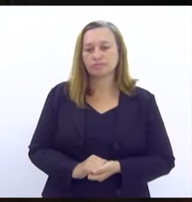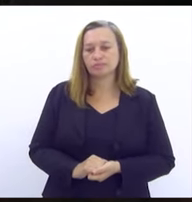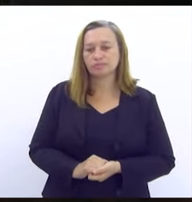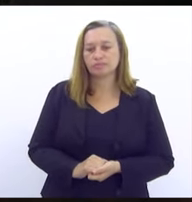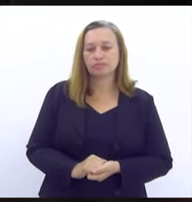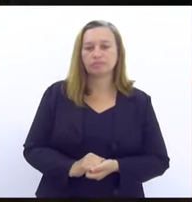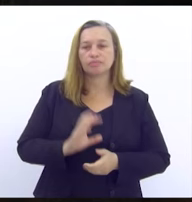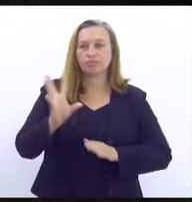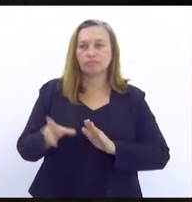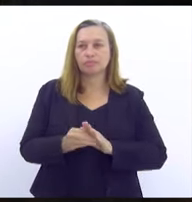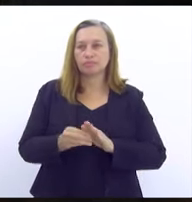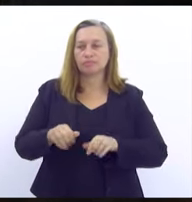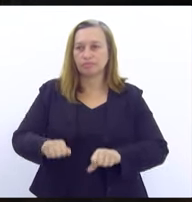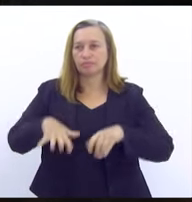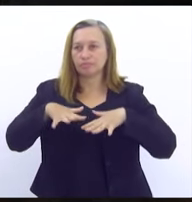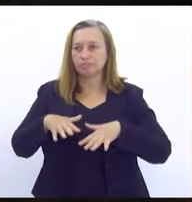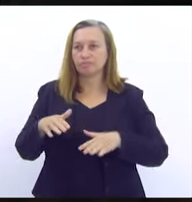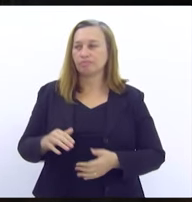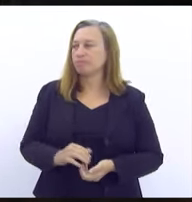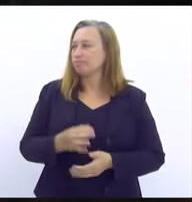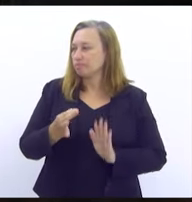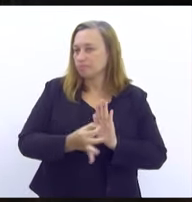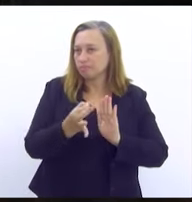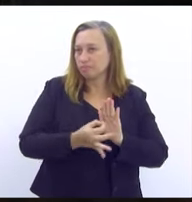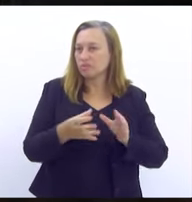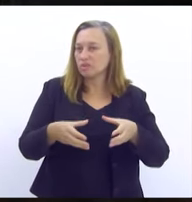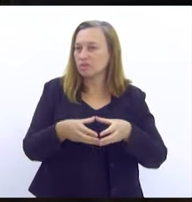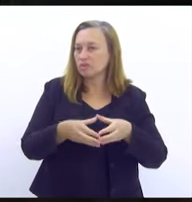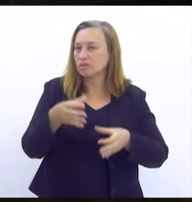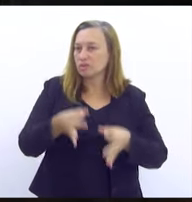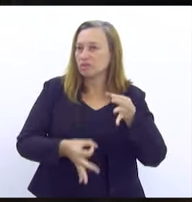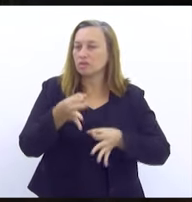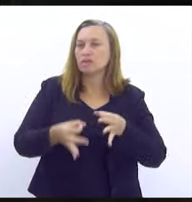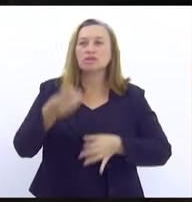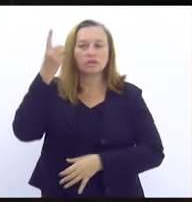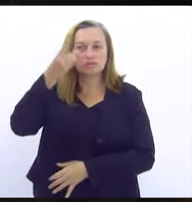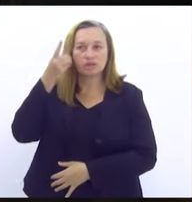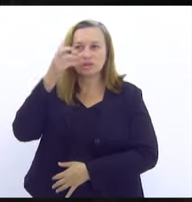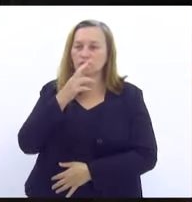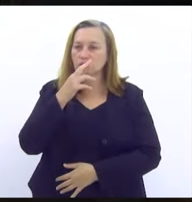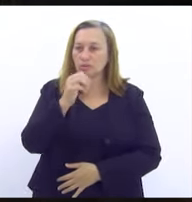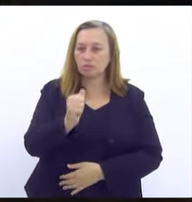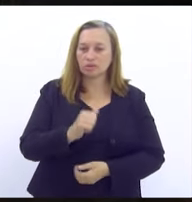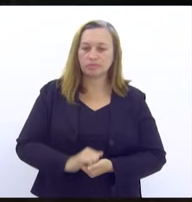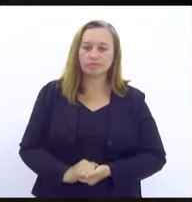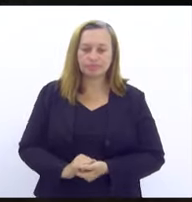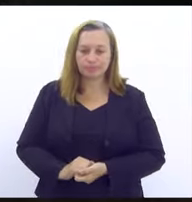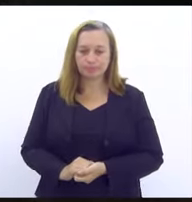as emendas de plenário. Para emitir parecer pela Comissão de Constituição e Justiça, deputado Rodrigo Amorim.